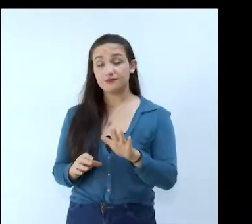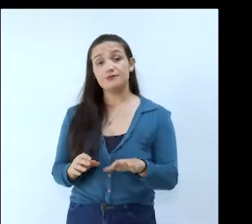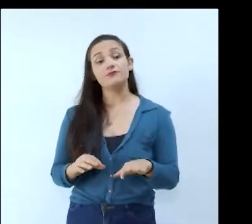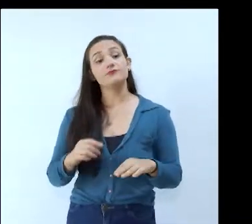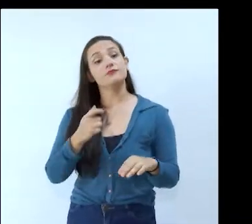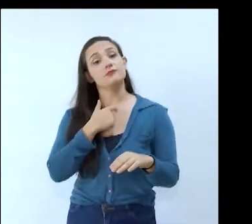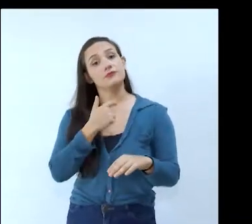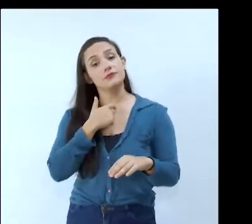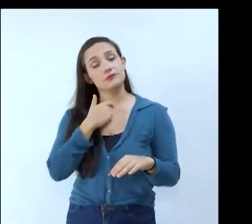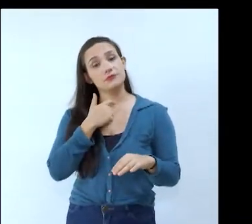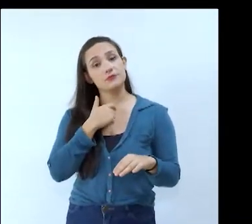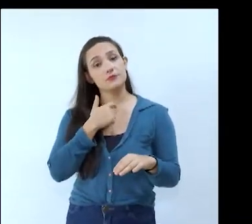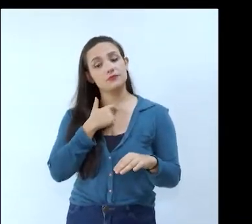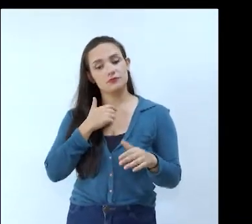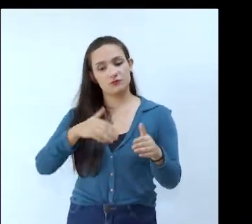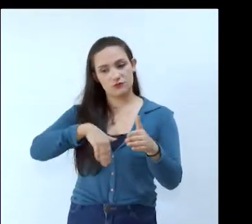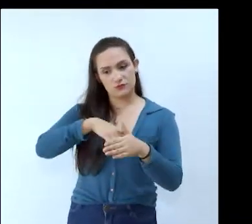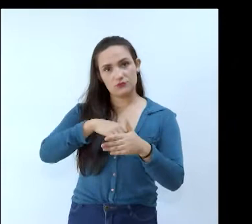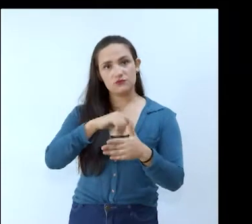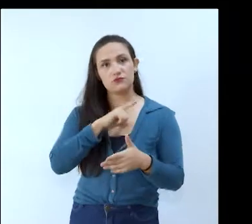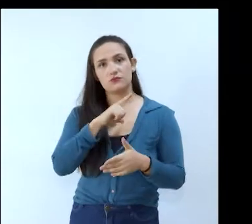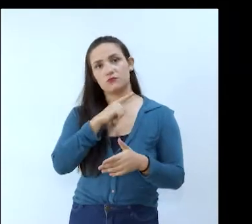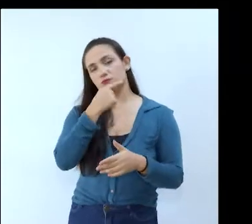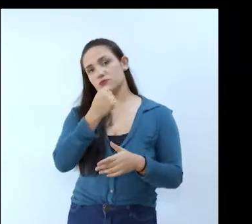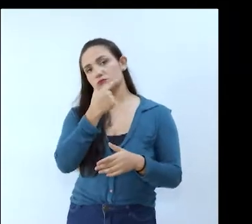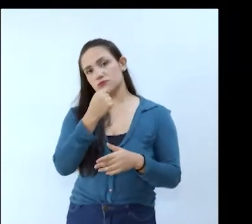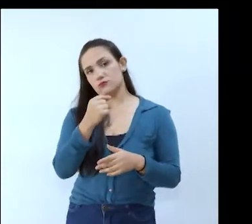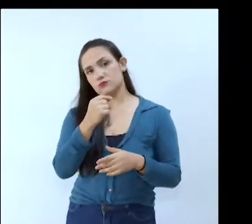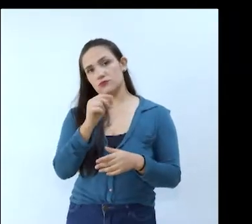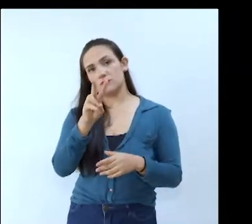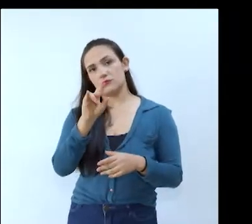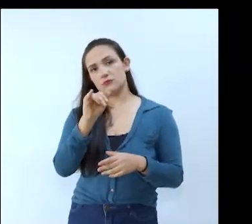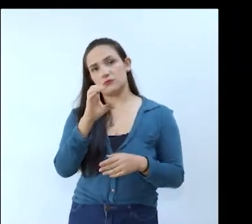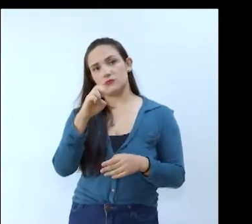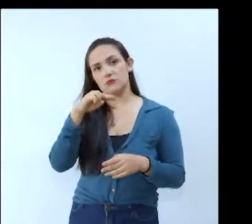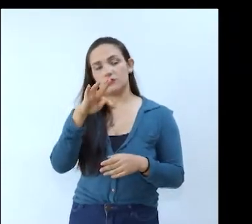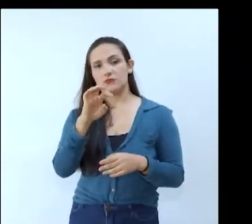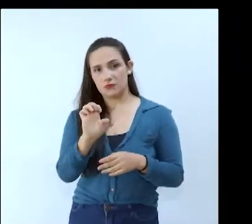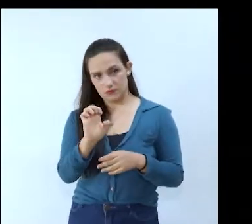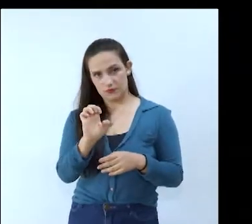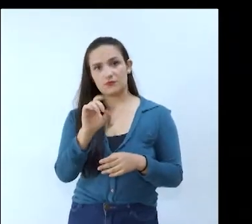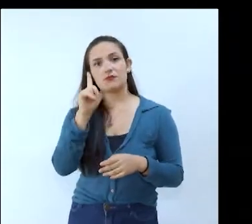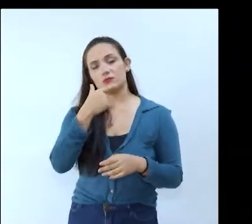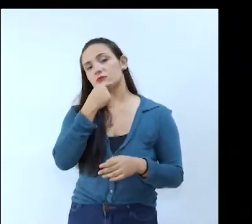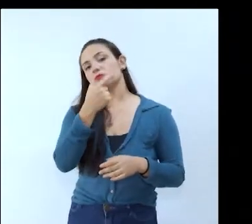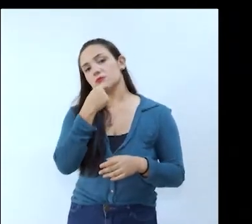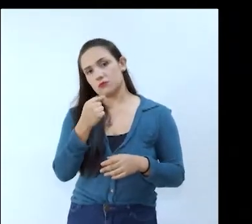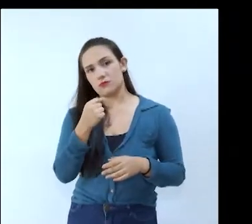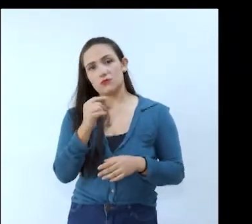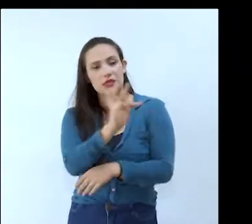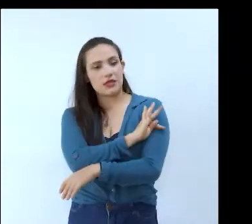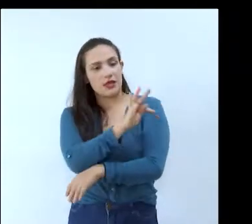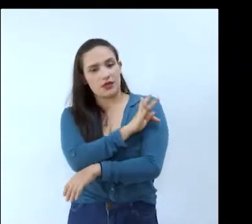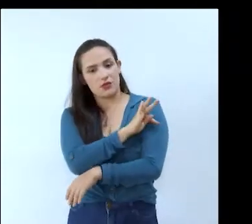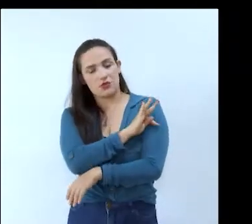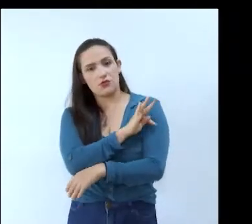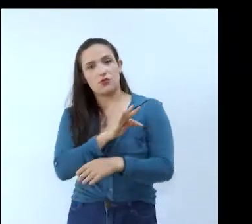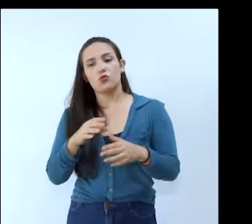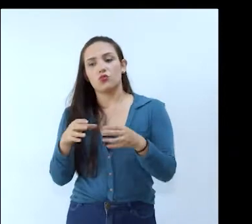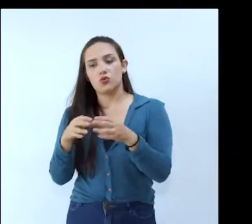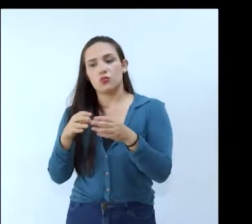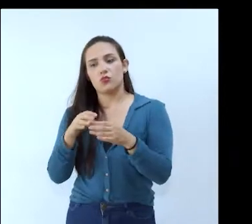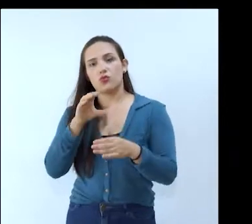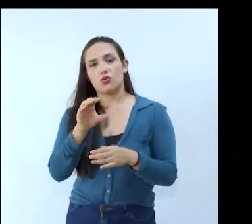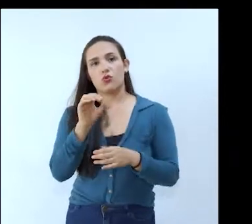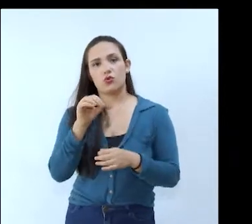atrás de um zagueiro Palmeiras, que na época o Luiz Pereira estava brigando lá, Polozzi, não estava legal a zaga lá. Falou, tem um soldado aqui em Campo Grande,